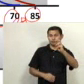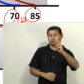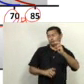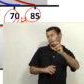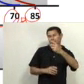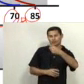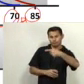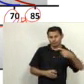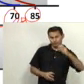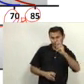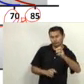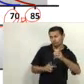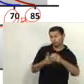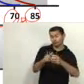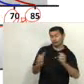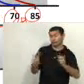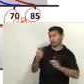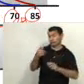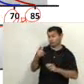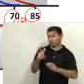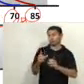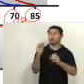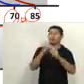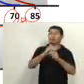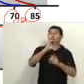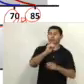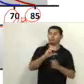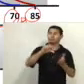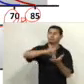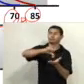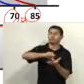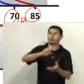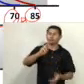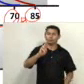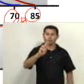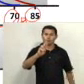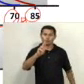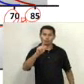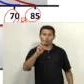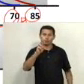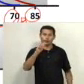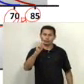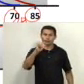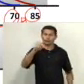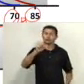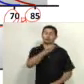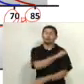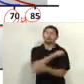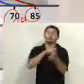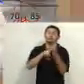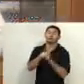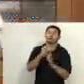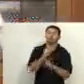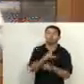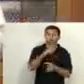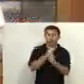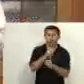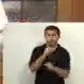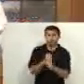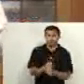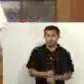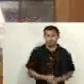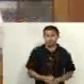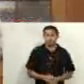0. Certo? Uruguaiana, Rio Grande do Sul também pergunta: alunos perguntam se